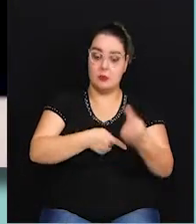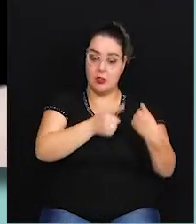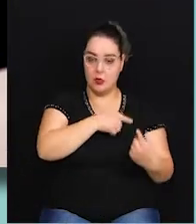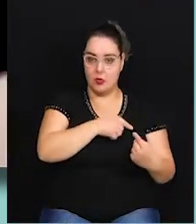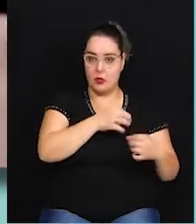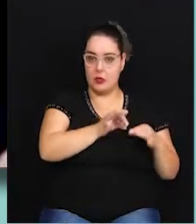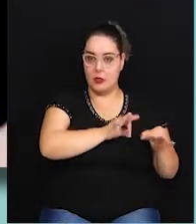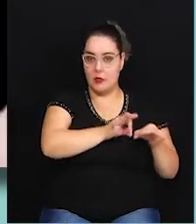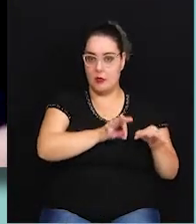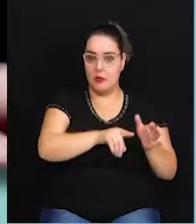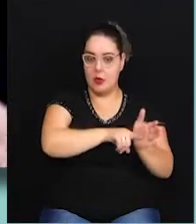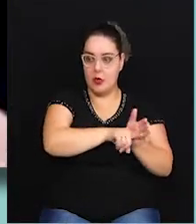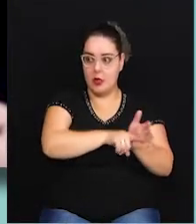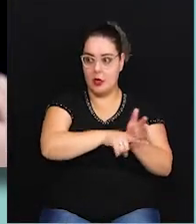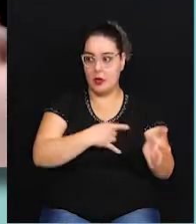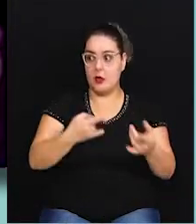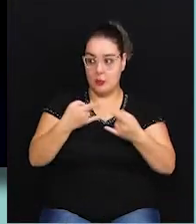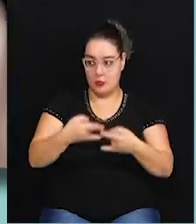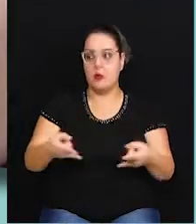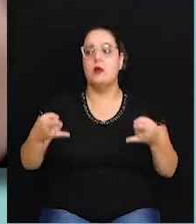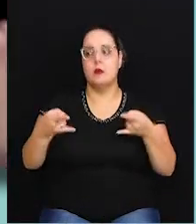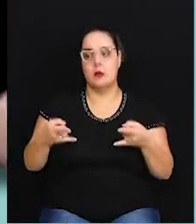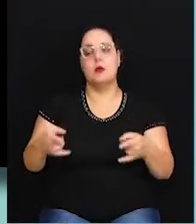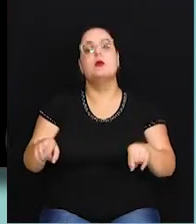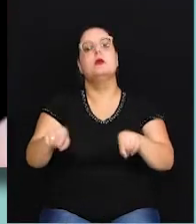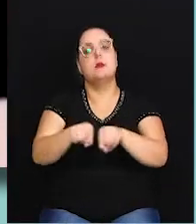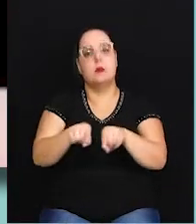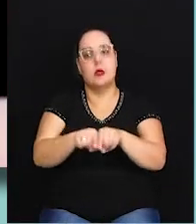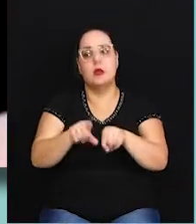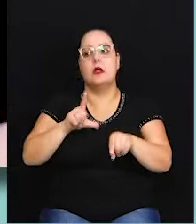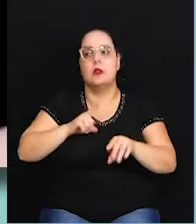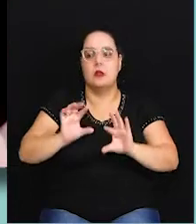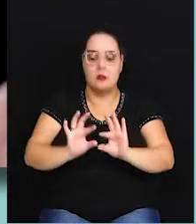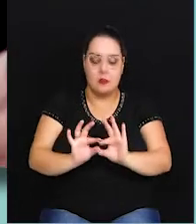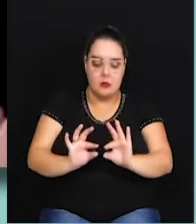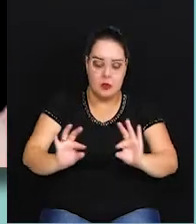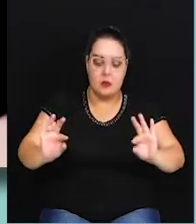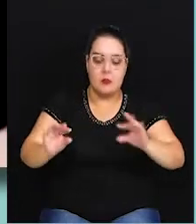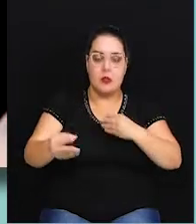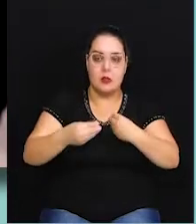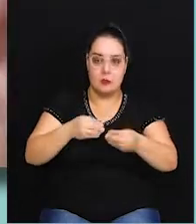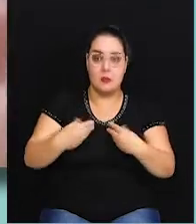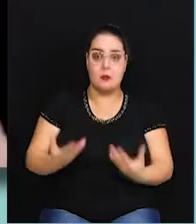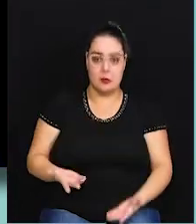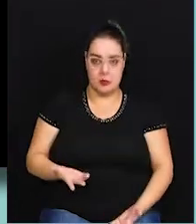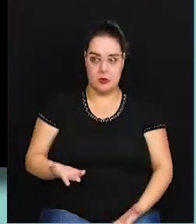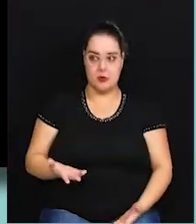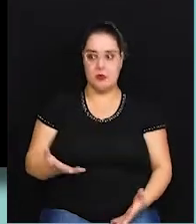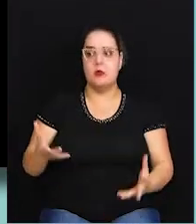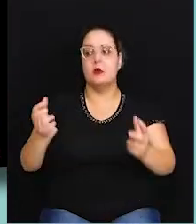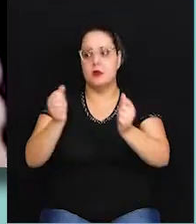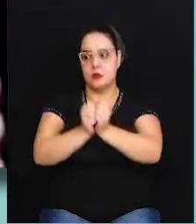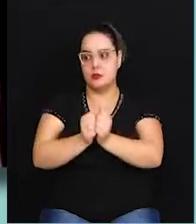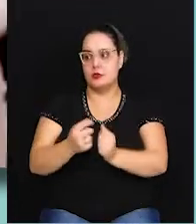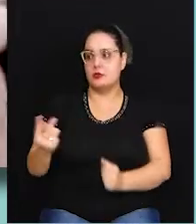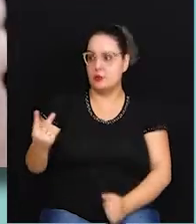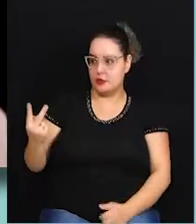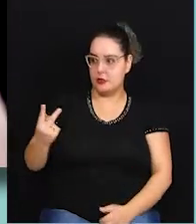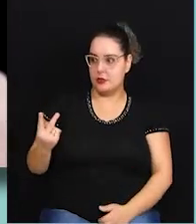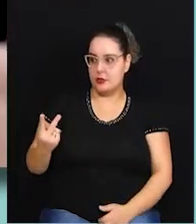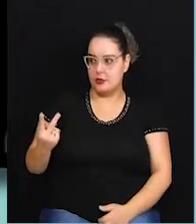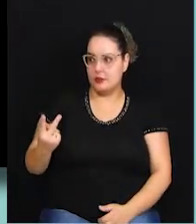outra pesquisa, já que nos absorventes convencionais também existe uma camada plástica. E foi então que eu me juntei às